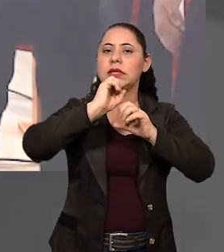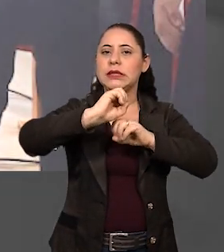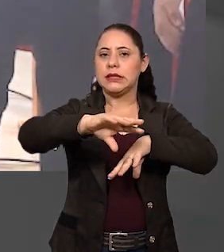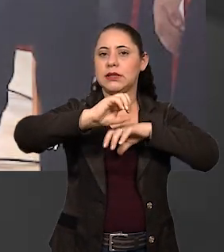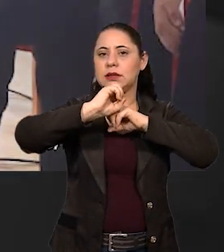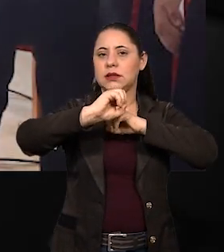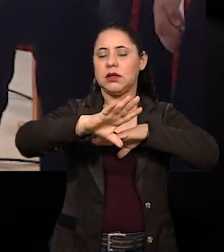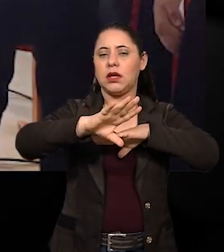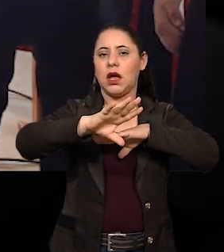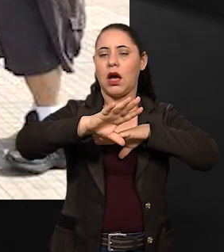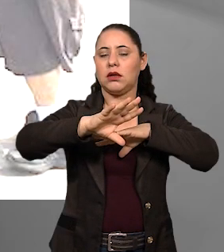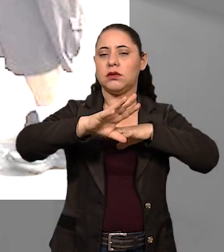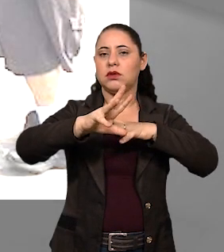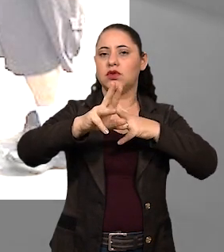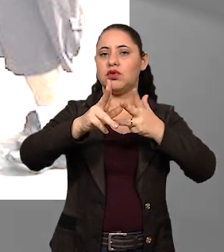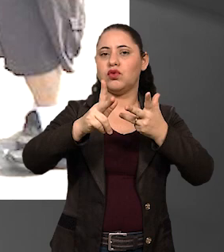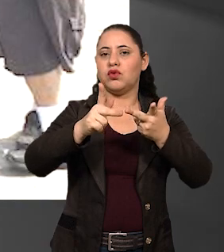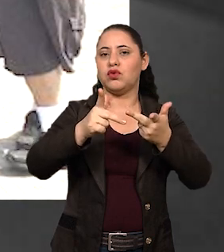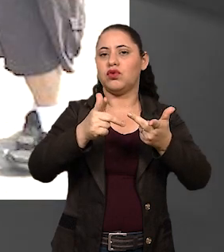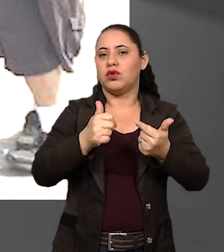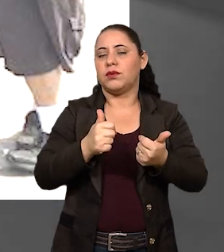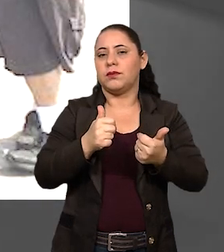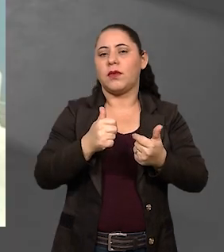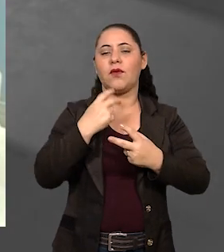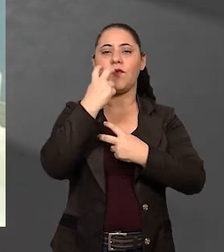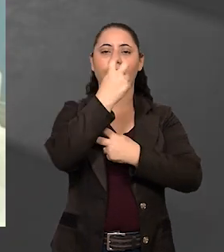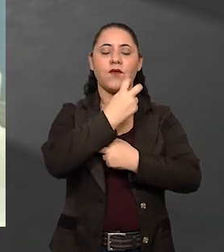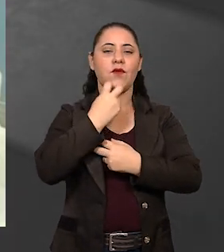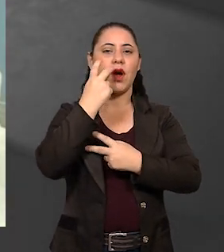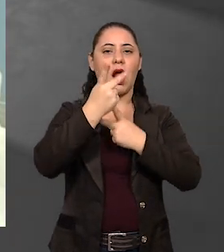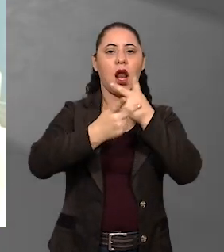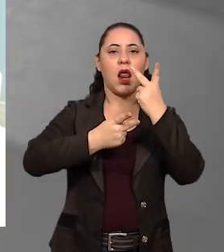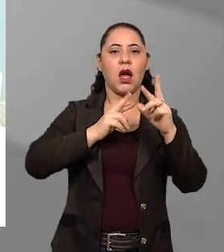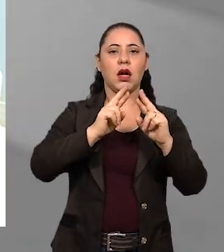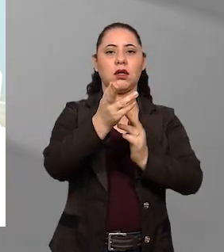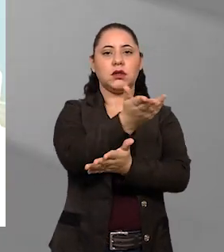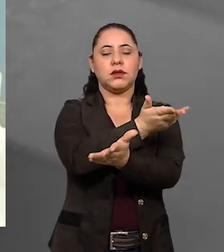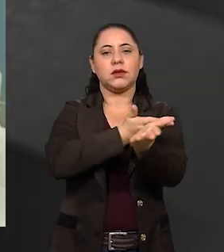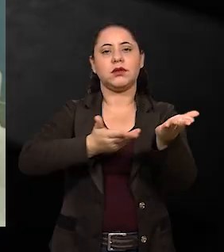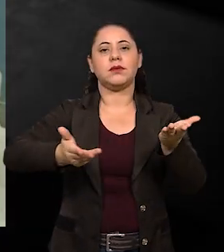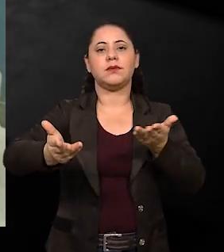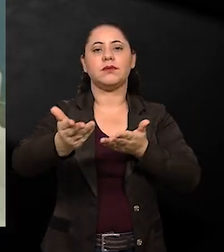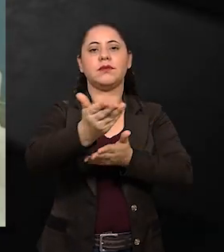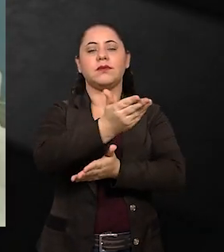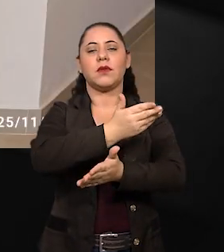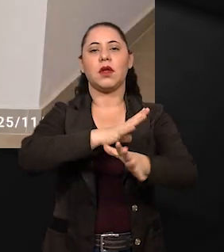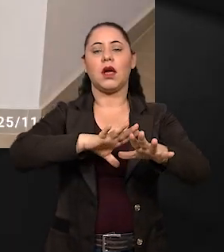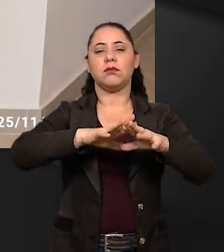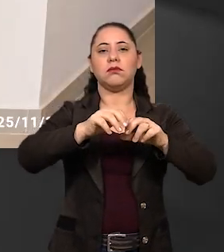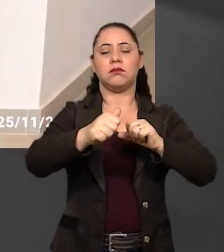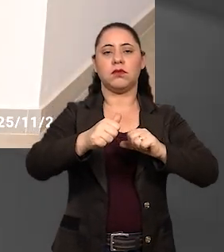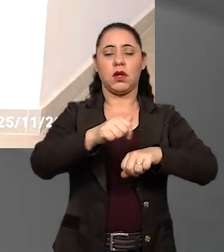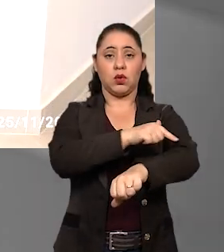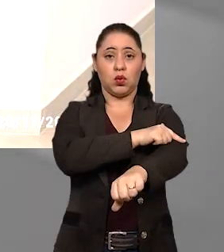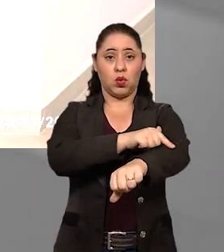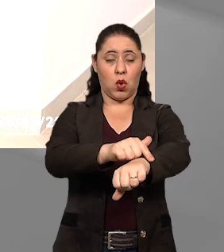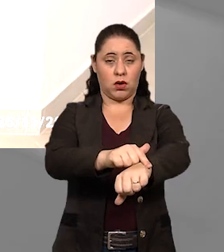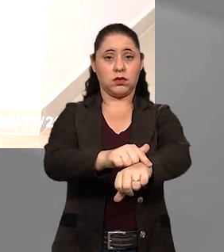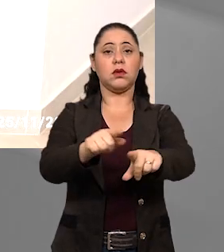conduzido a desenvolver diversas habilidades, como oratória, relacionamentos interpessoais,